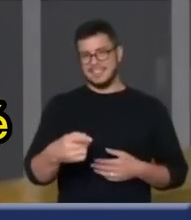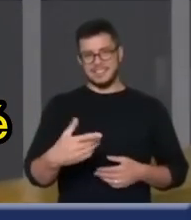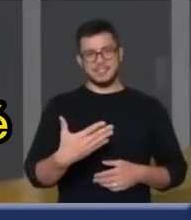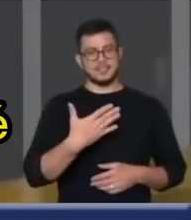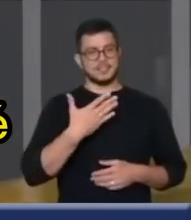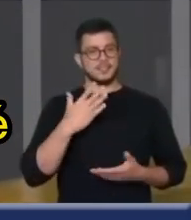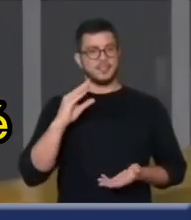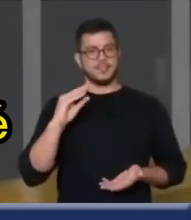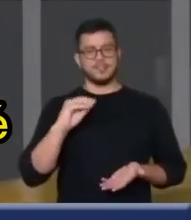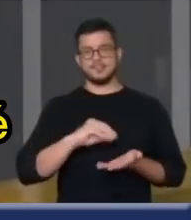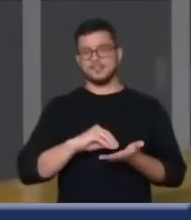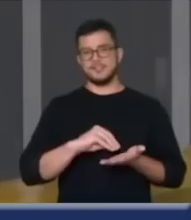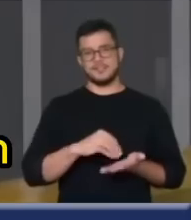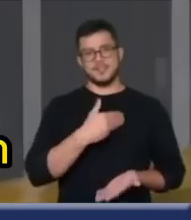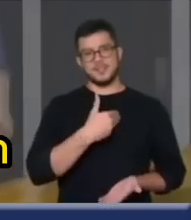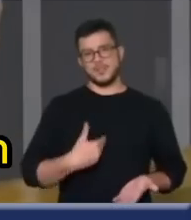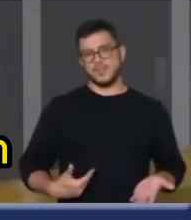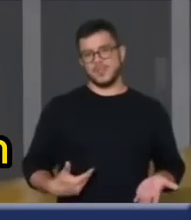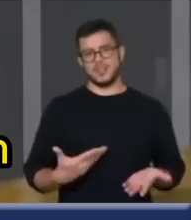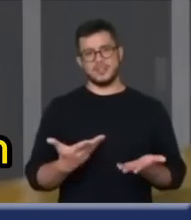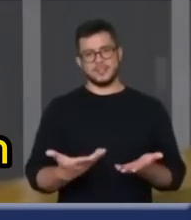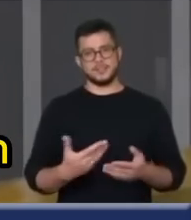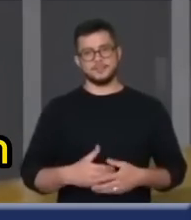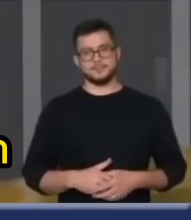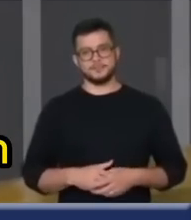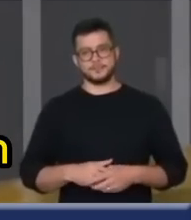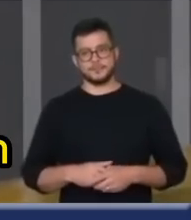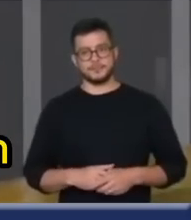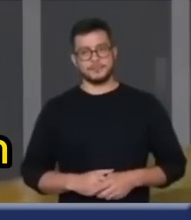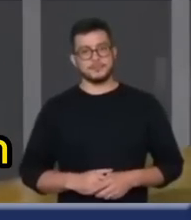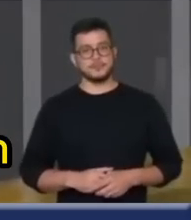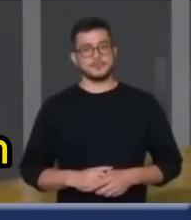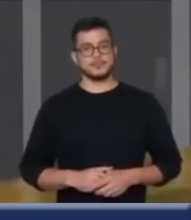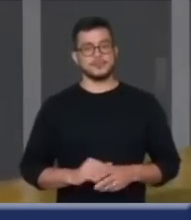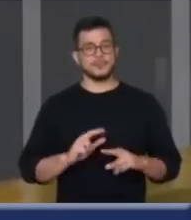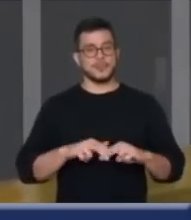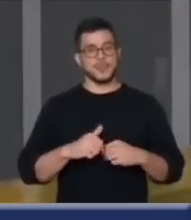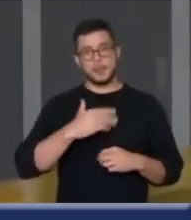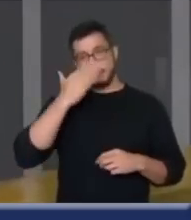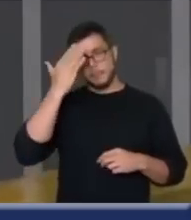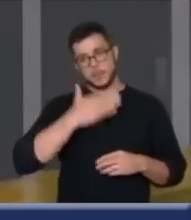o retrato da corrupção, mas é o retrato da bandidagem. Obrigado.